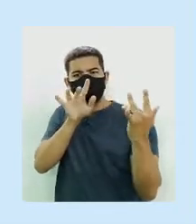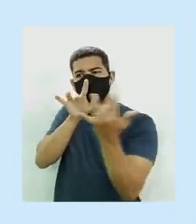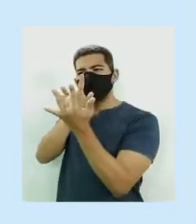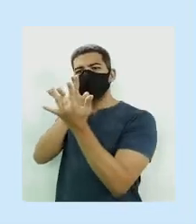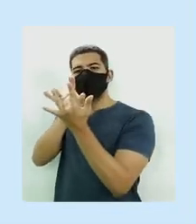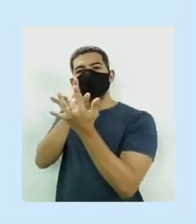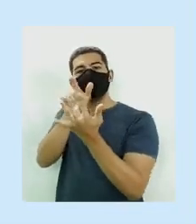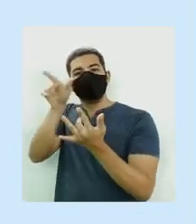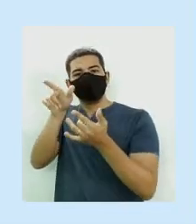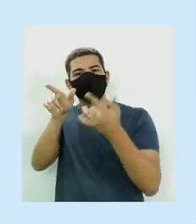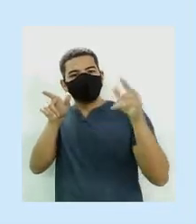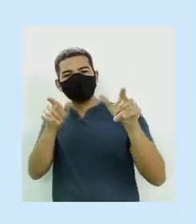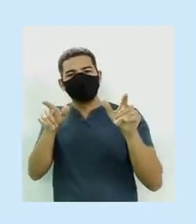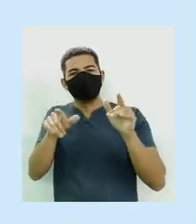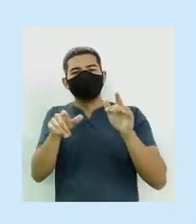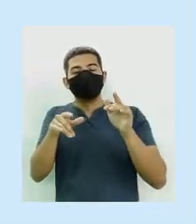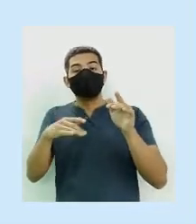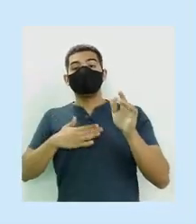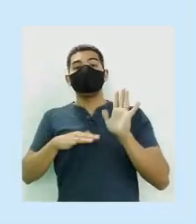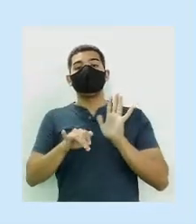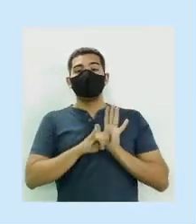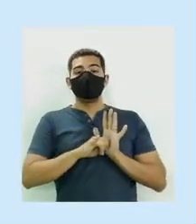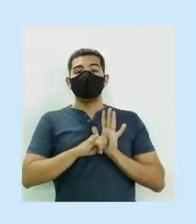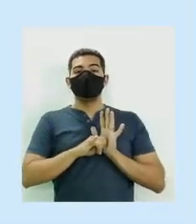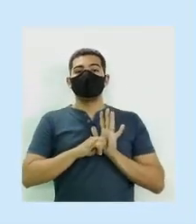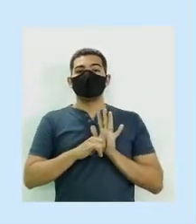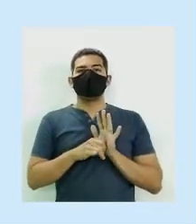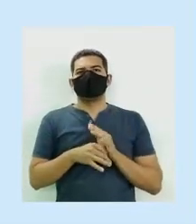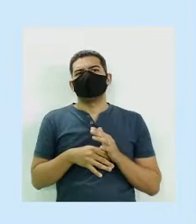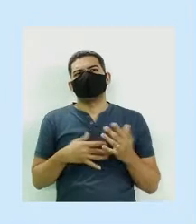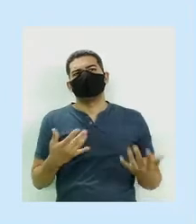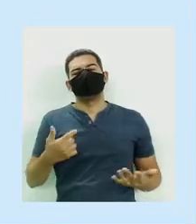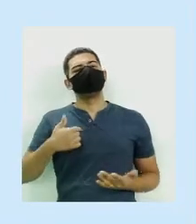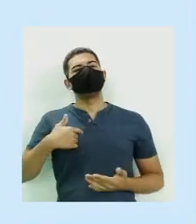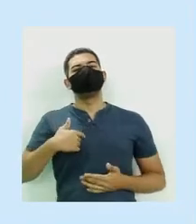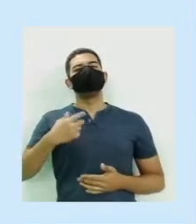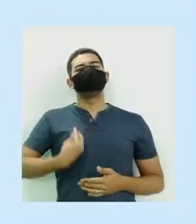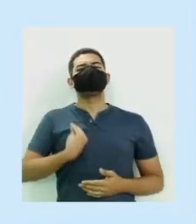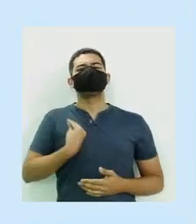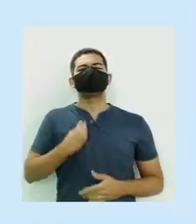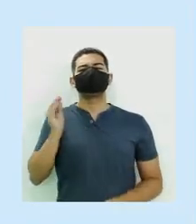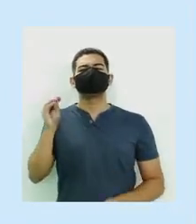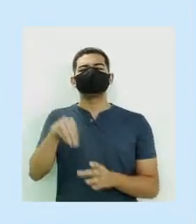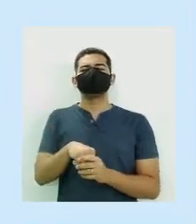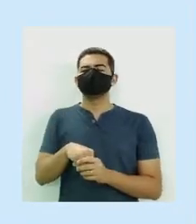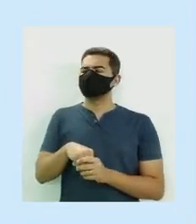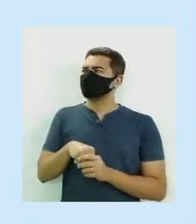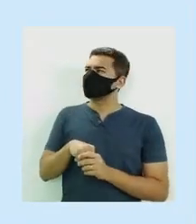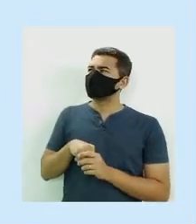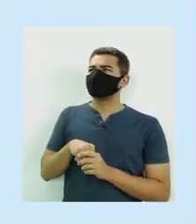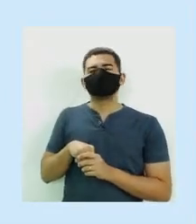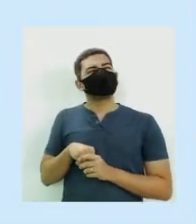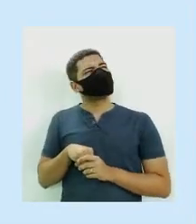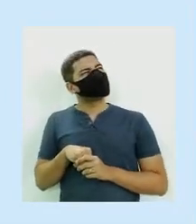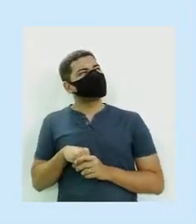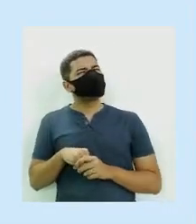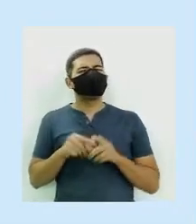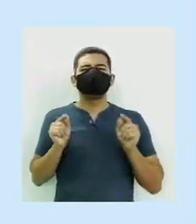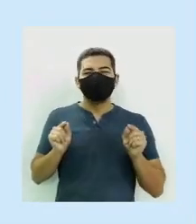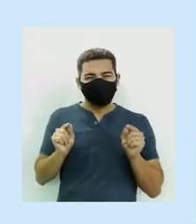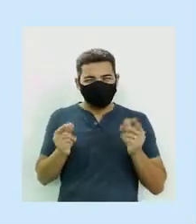minha identidade. Como eu me identifico dentro da minha realidade. E assim vocês vão poder fazer esse movimento